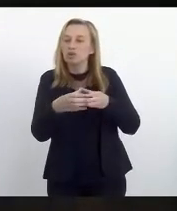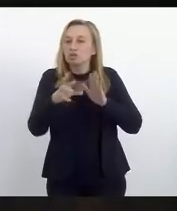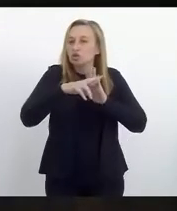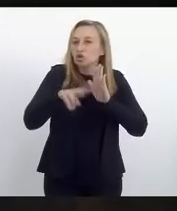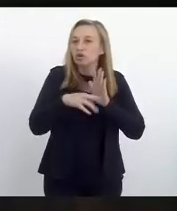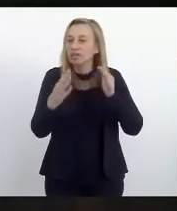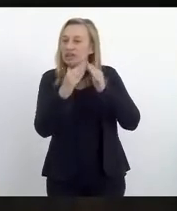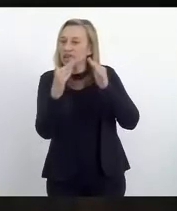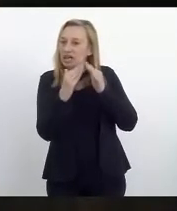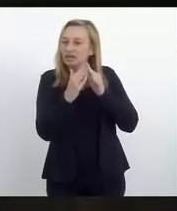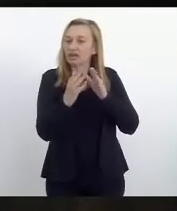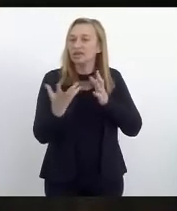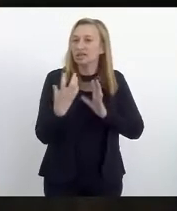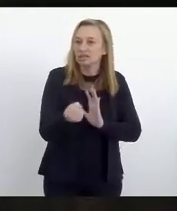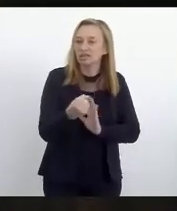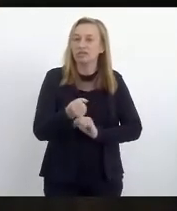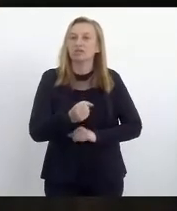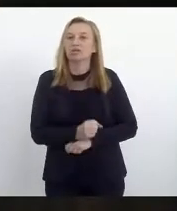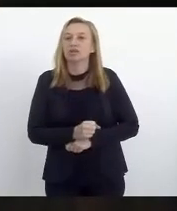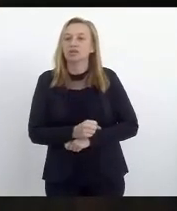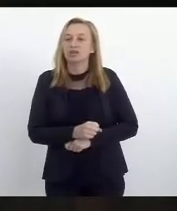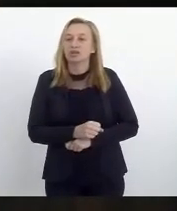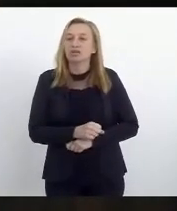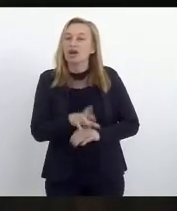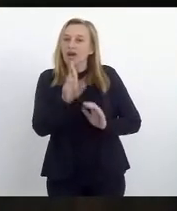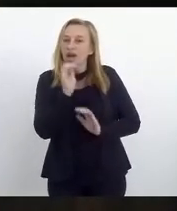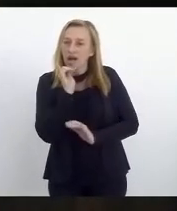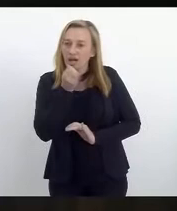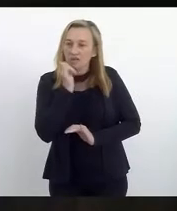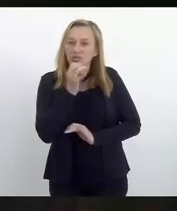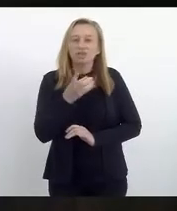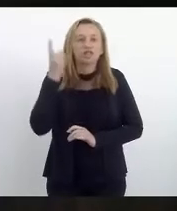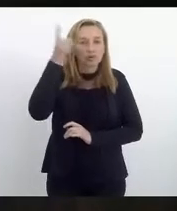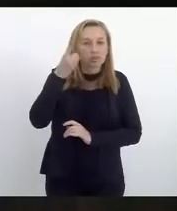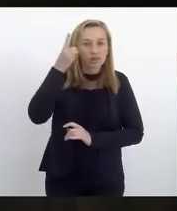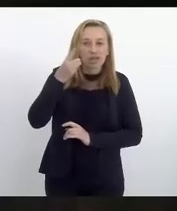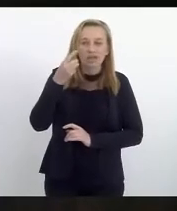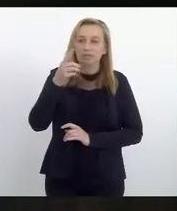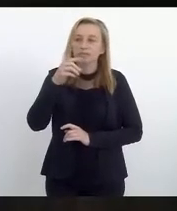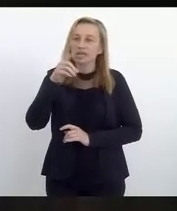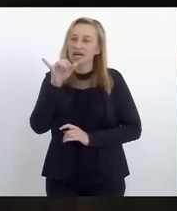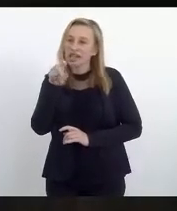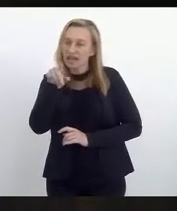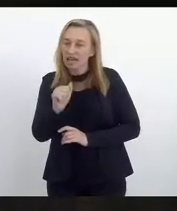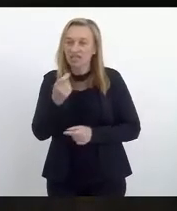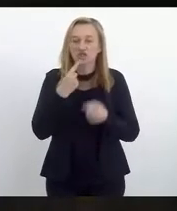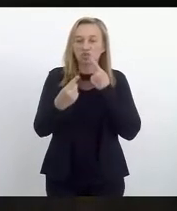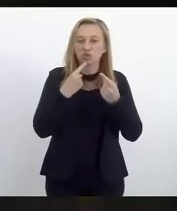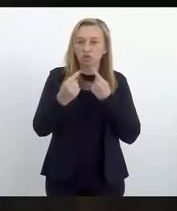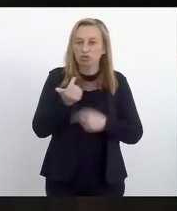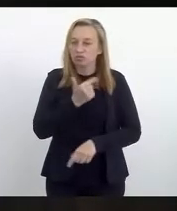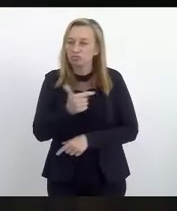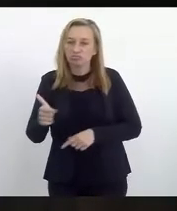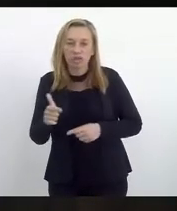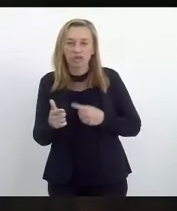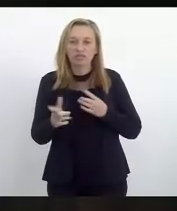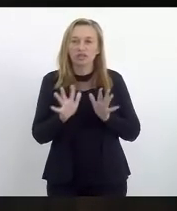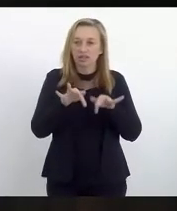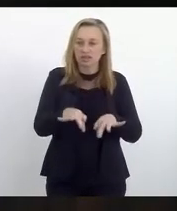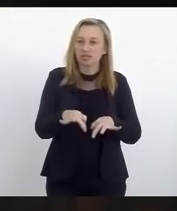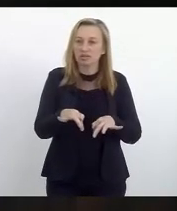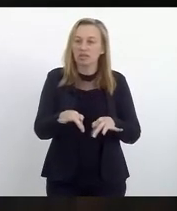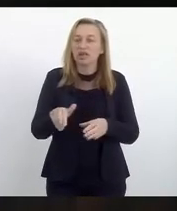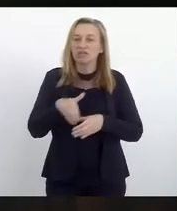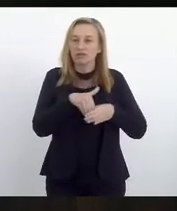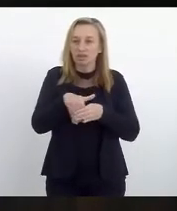Externas e Proposições Externas favorável. Relator, deputado Márcio Canella. Em discussão, não vendo quem quer discutir, encerrada a